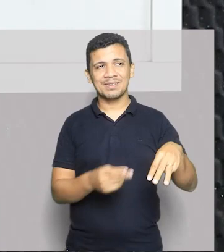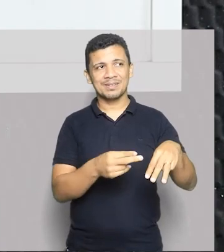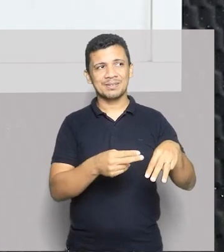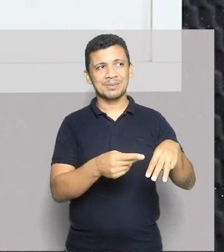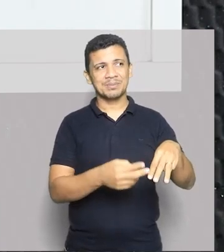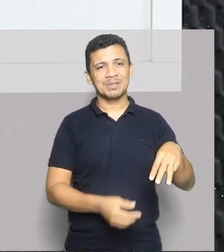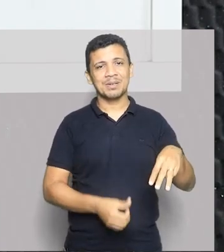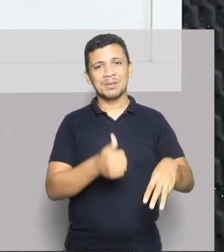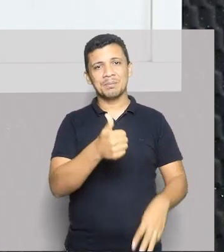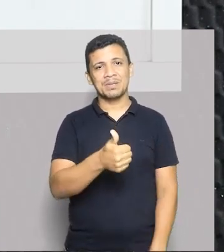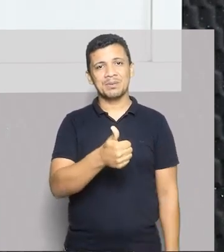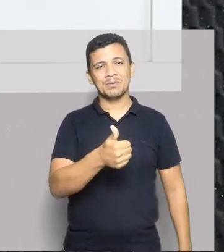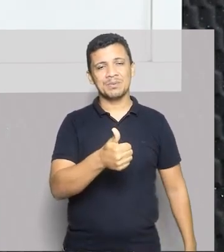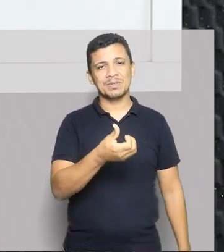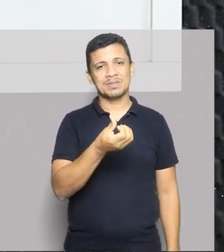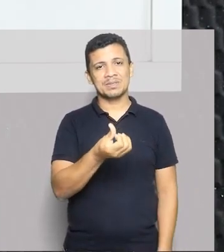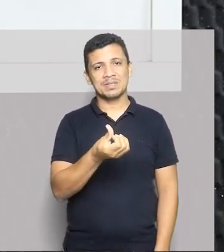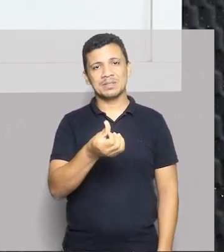1.692